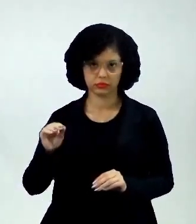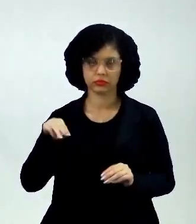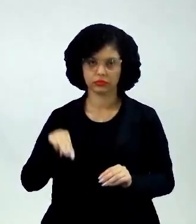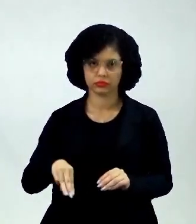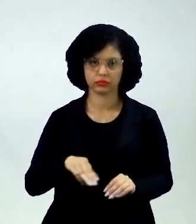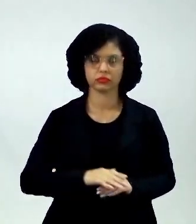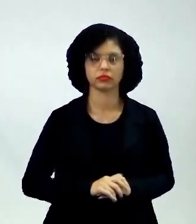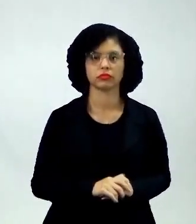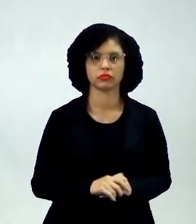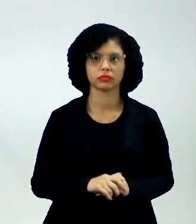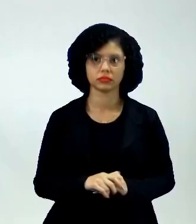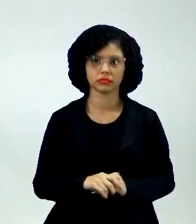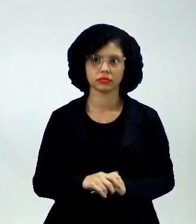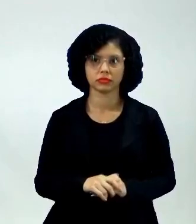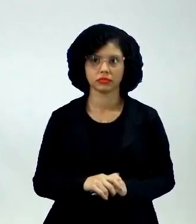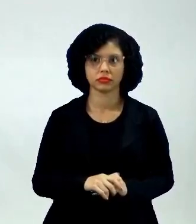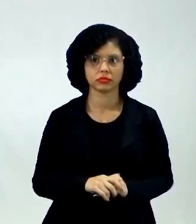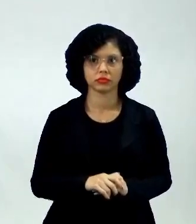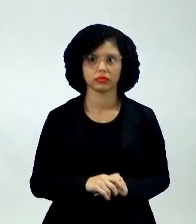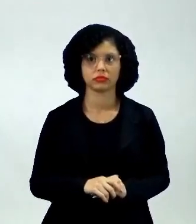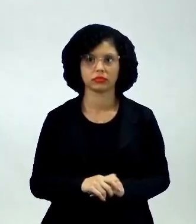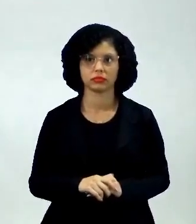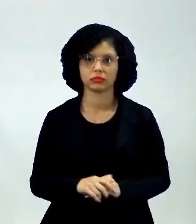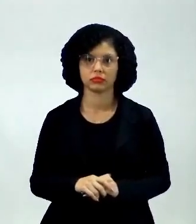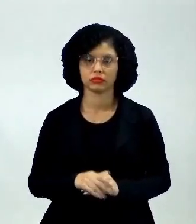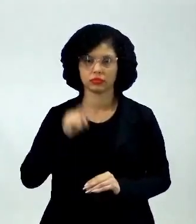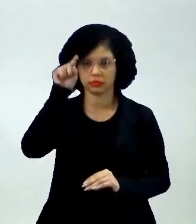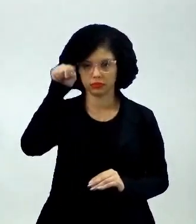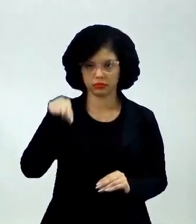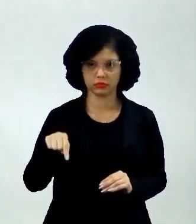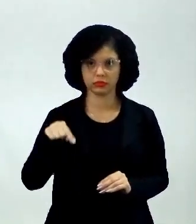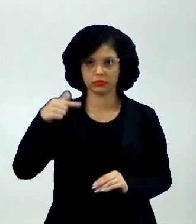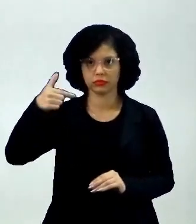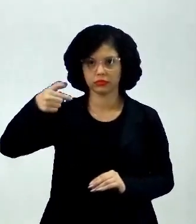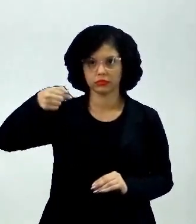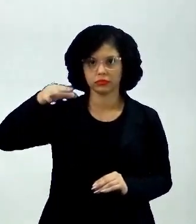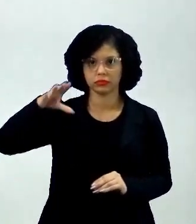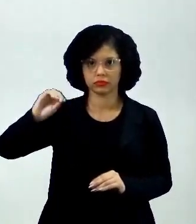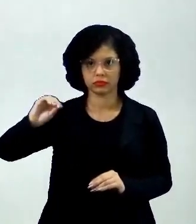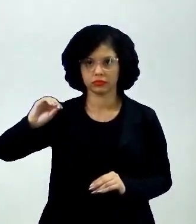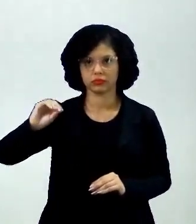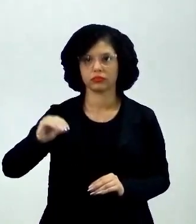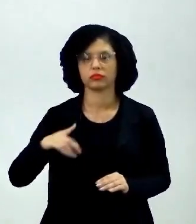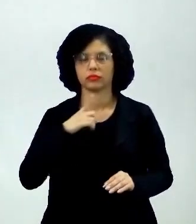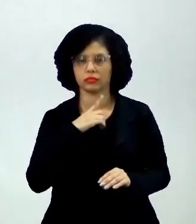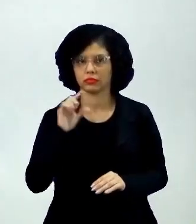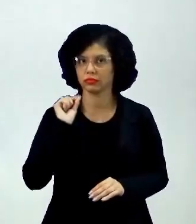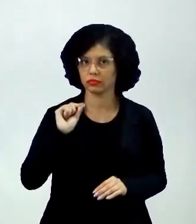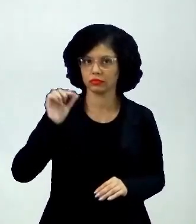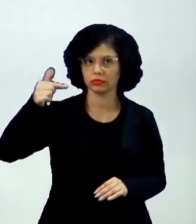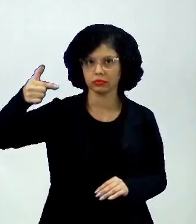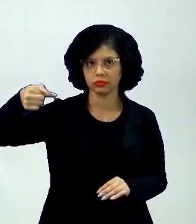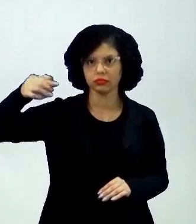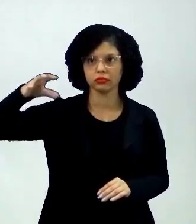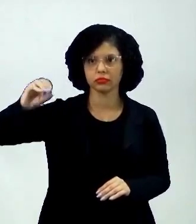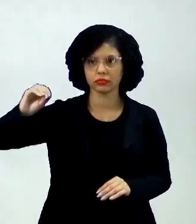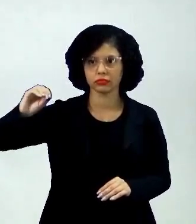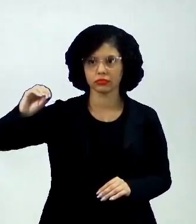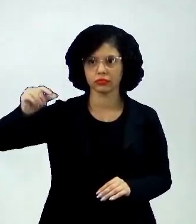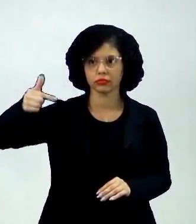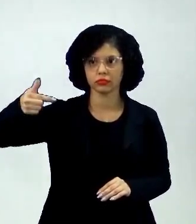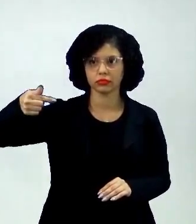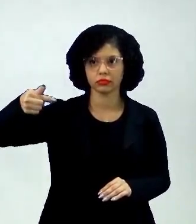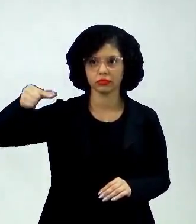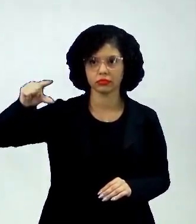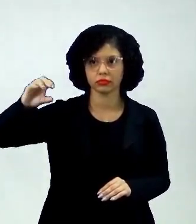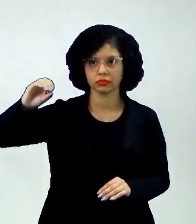metros, certo? Se nessa largura aqui eu tenho 70 metros, subtende, se o campo é todo do mesmo tamanho,